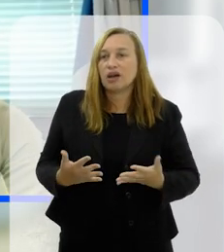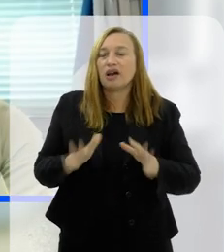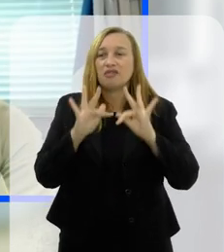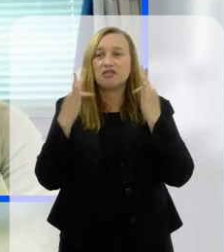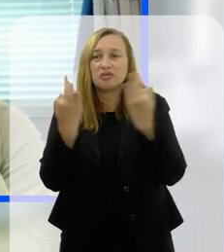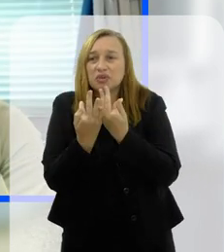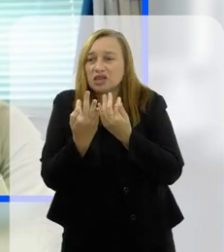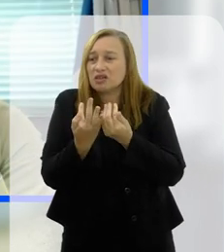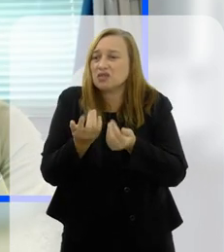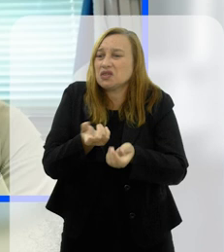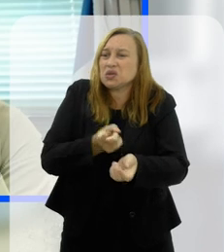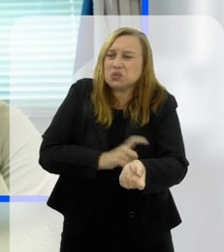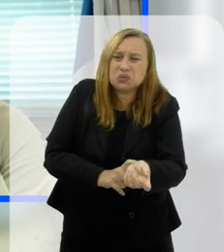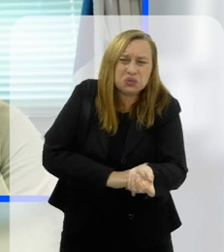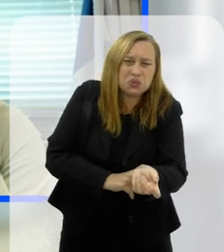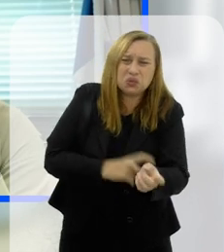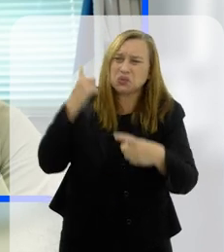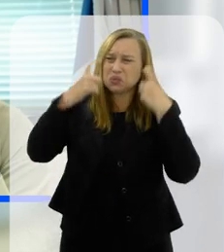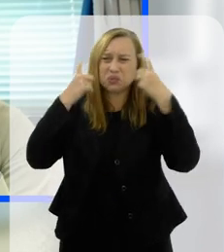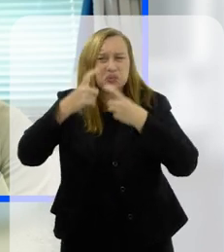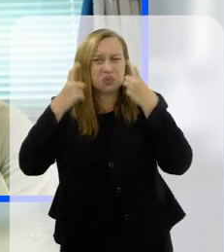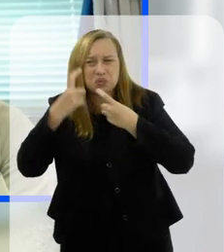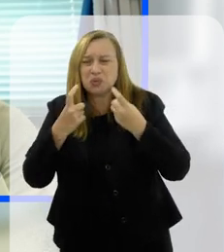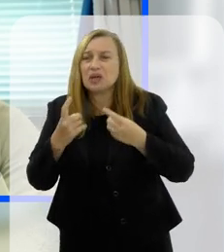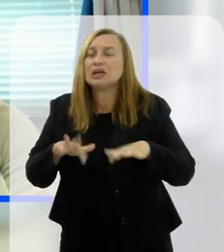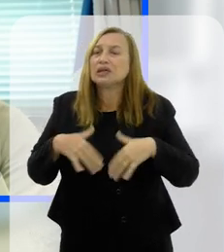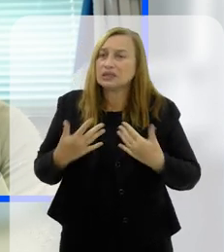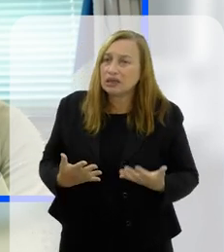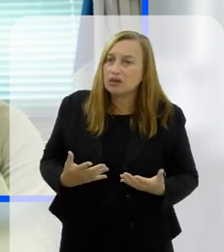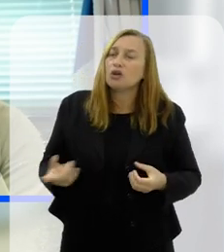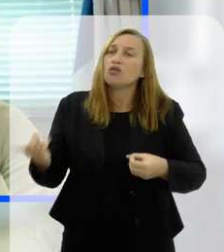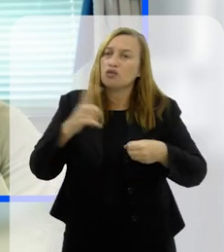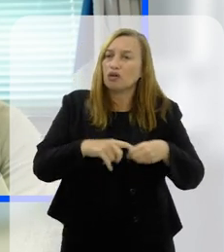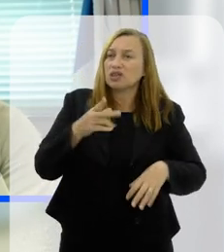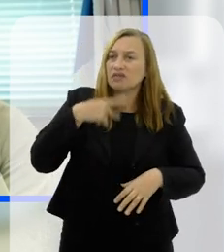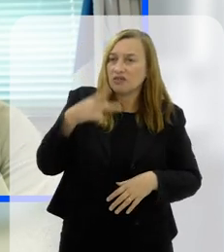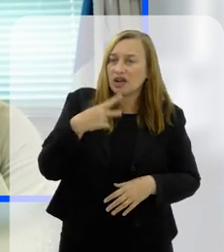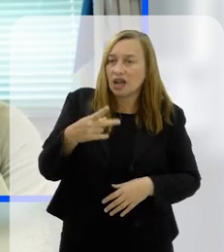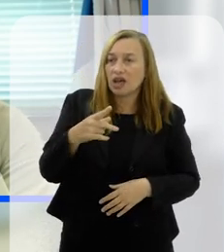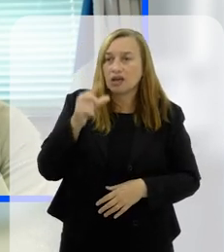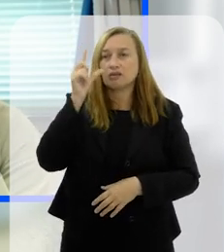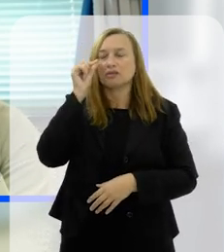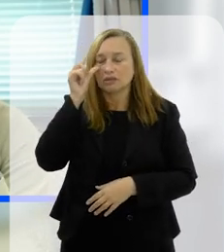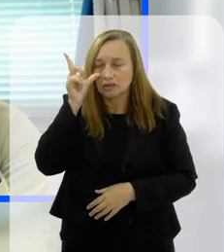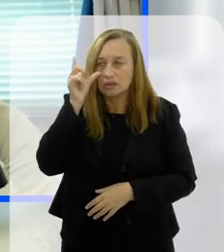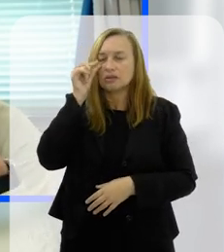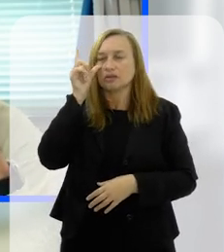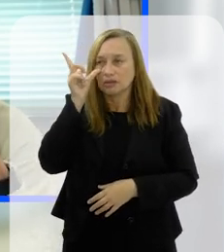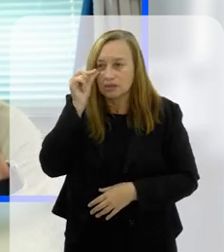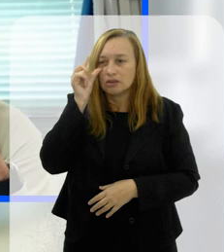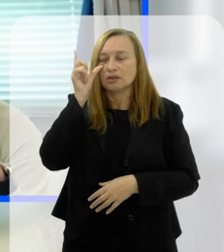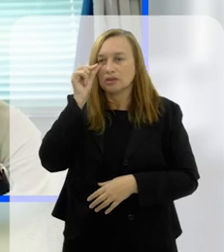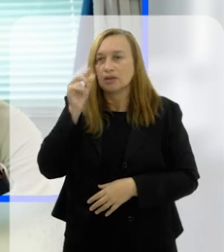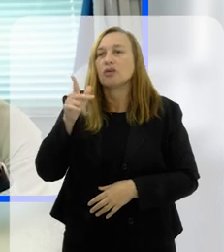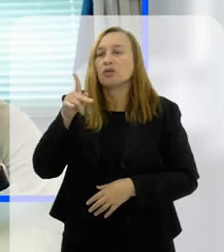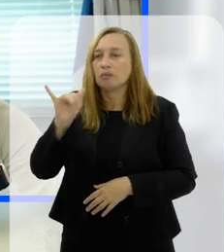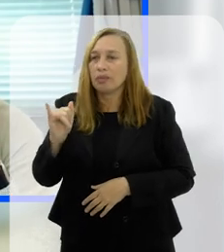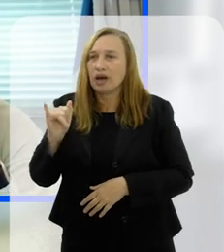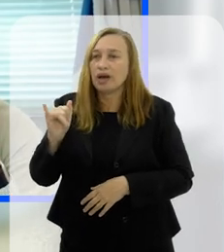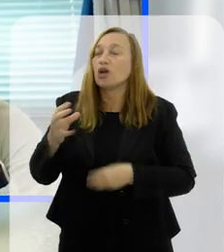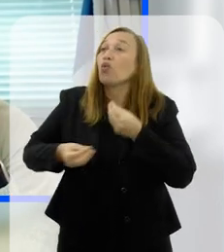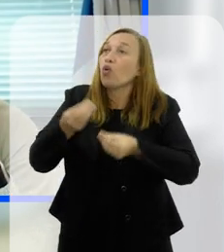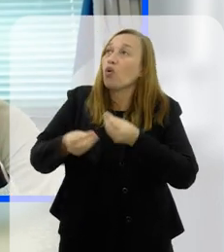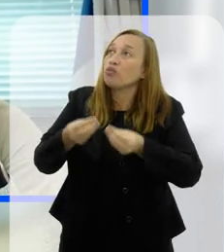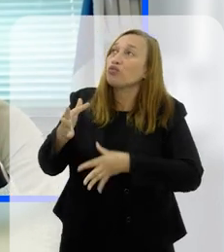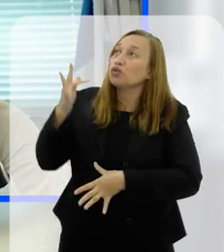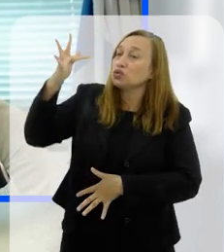família a família fica no nível de estresse absurdo isso sem contar que volto a dizer que dorme e acorda com os pais como